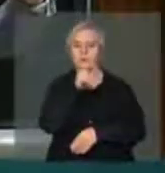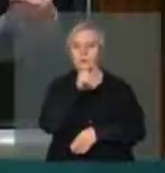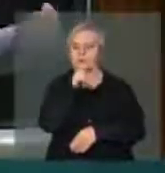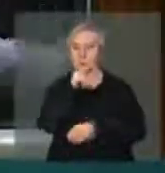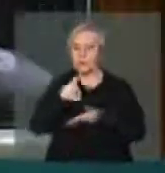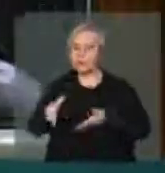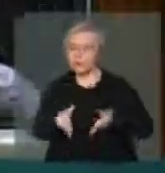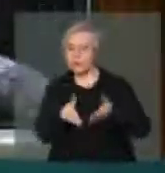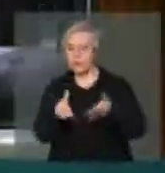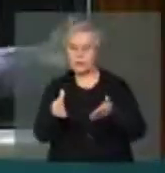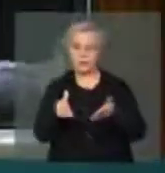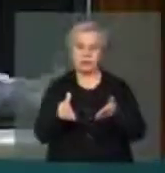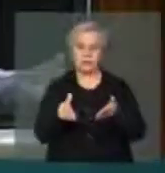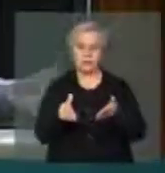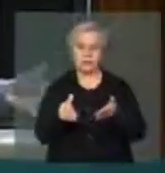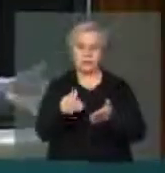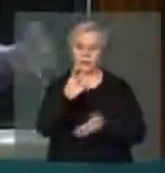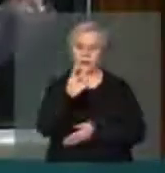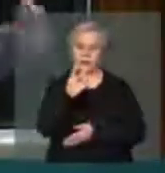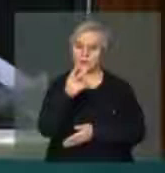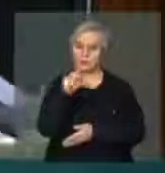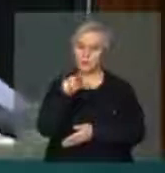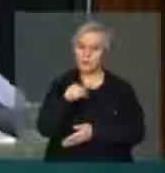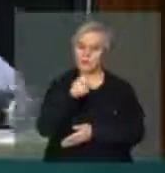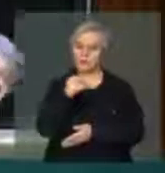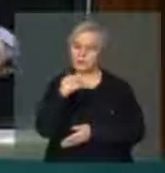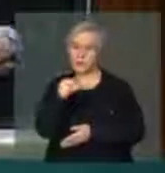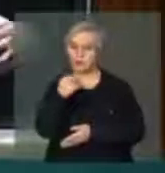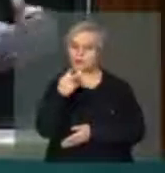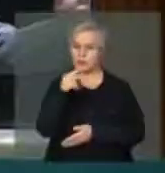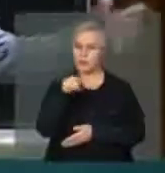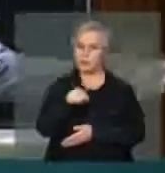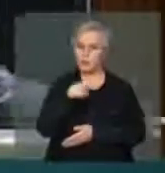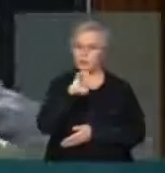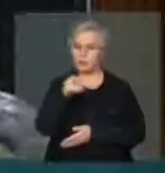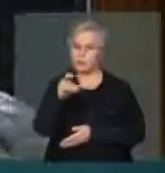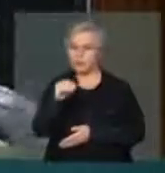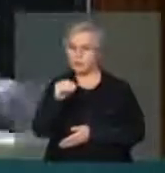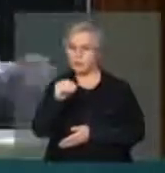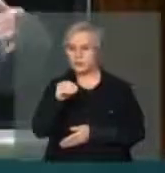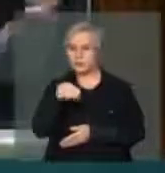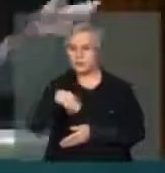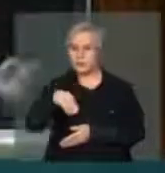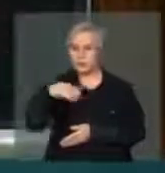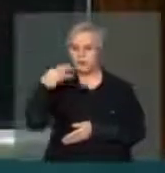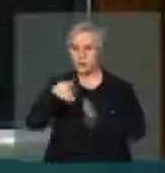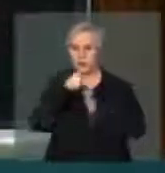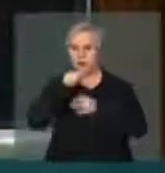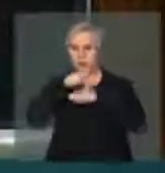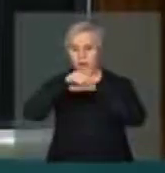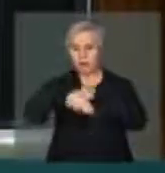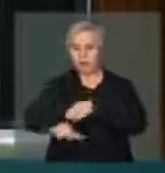com 2.200, 2.500 metros cúbicos por segundo, o lago de Sobradinho cheio e a